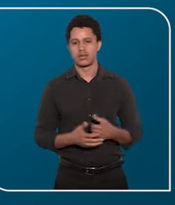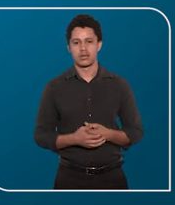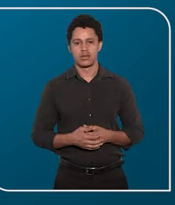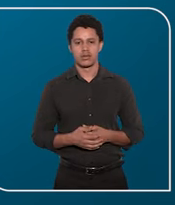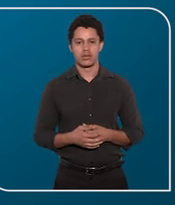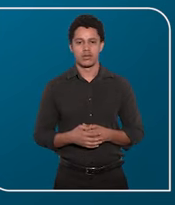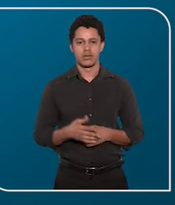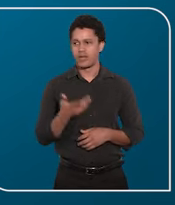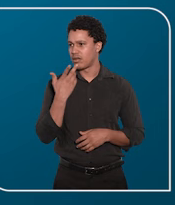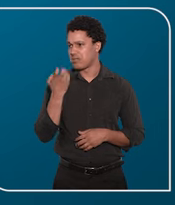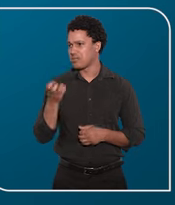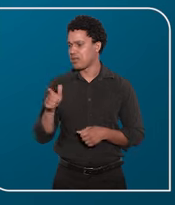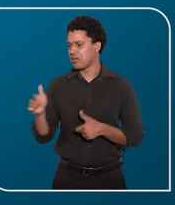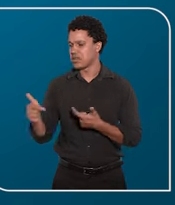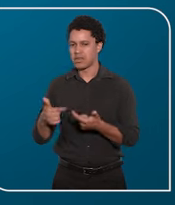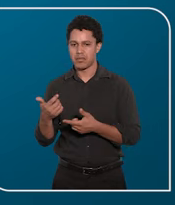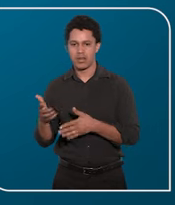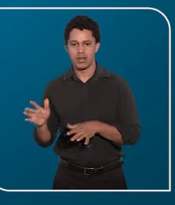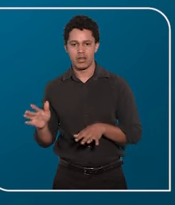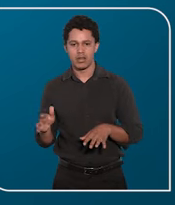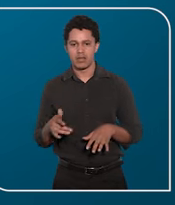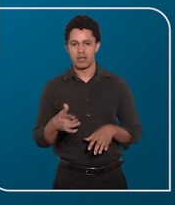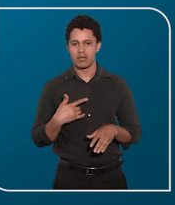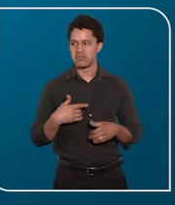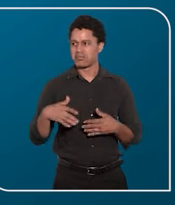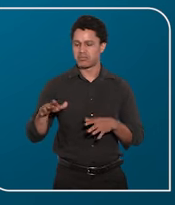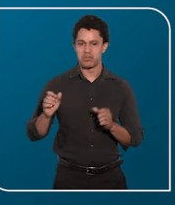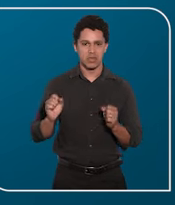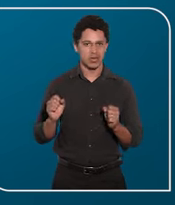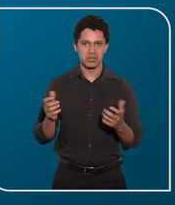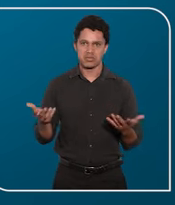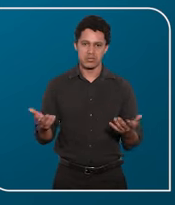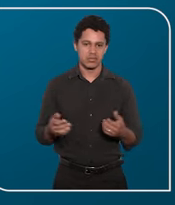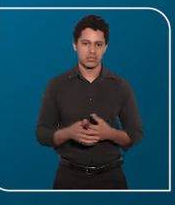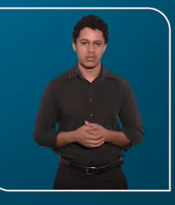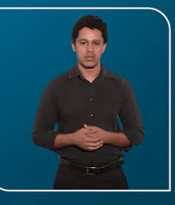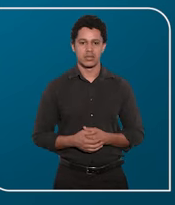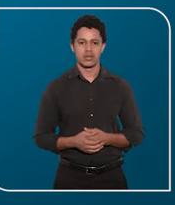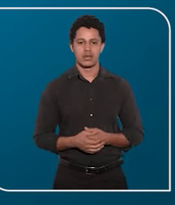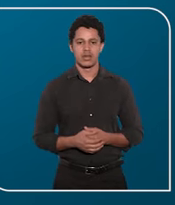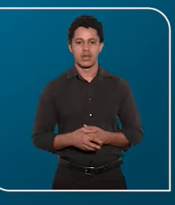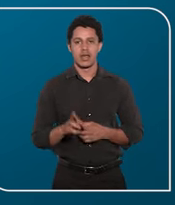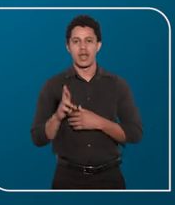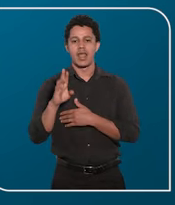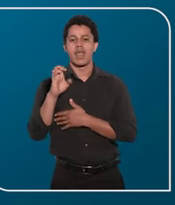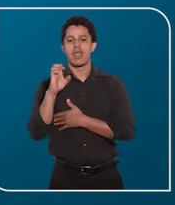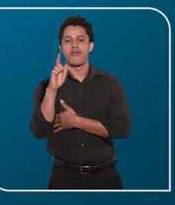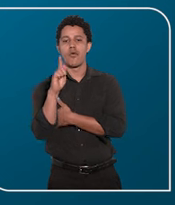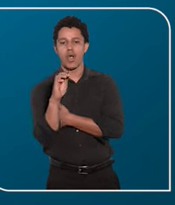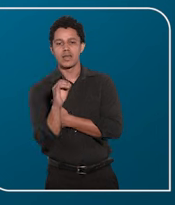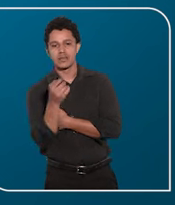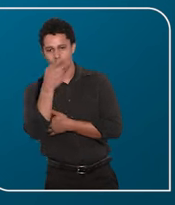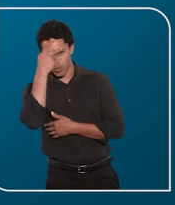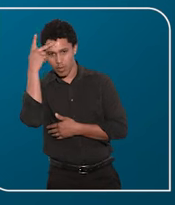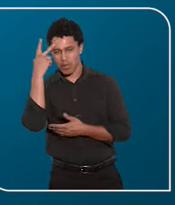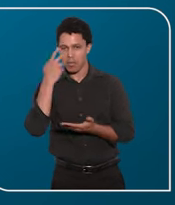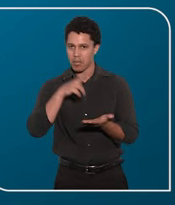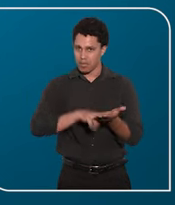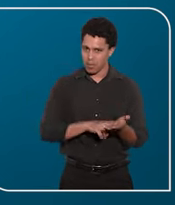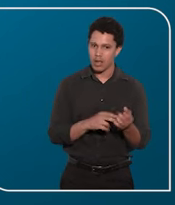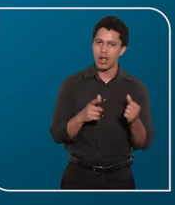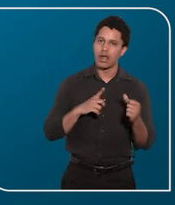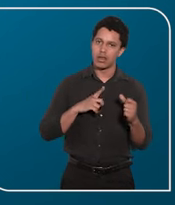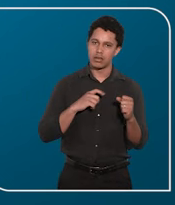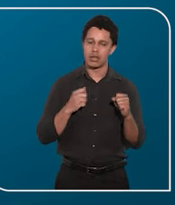chegar, não quero mais seu serviço, vou revogar os seus poderes. Pode? Pode. A revogação por parte do cliente, ela exige